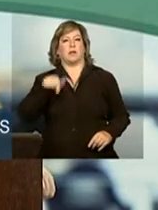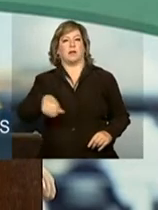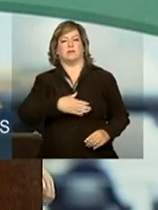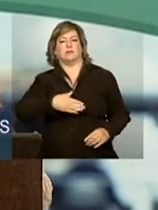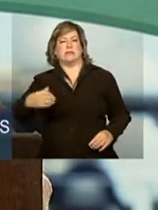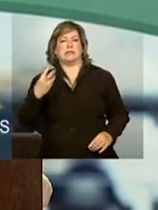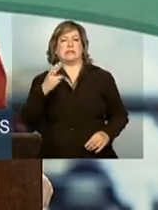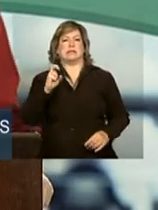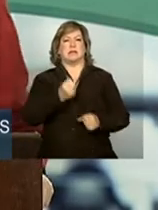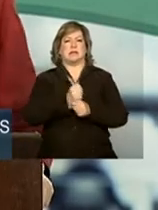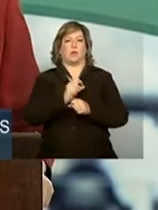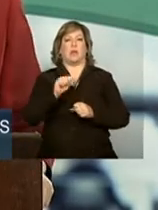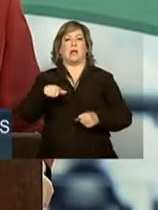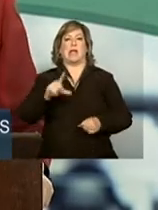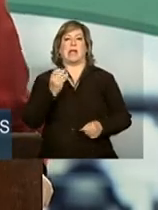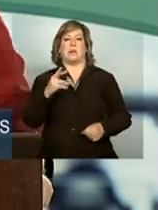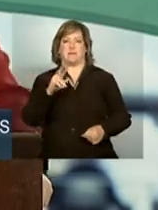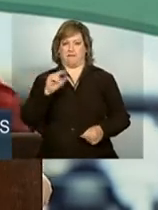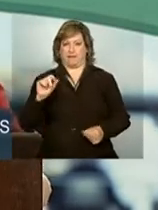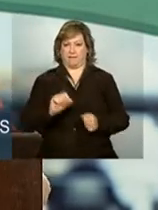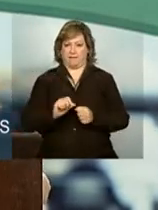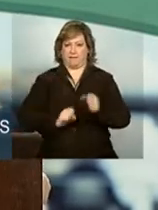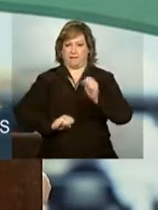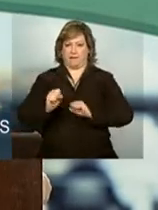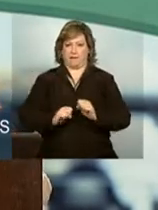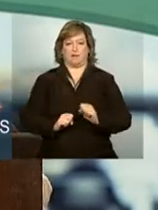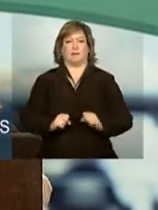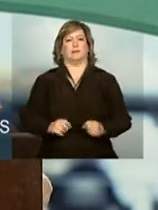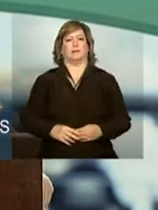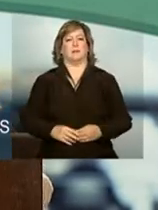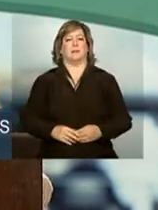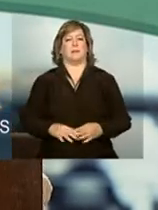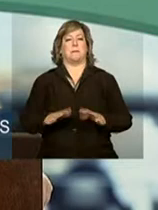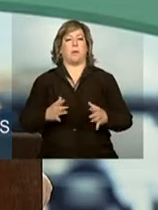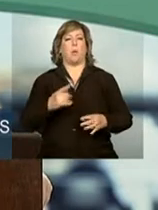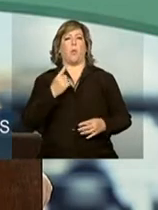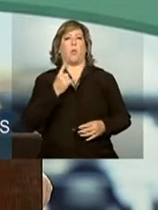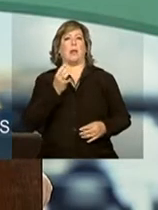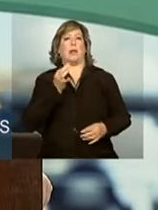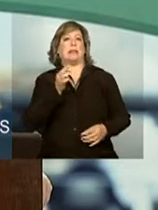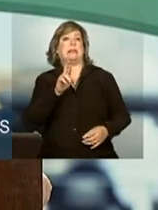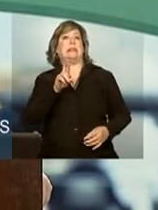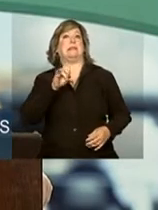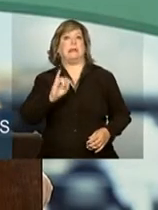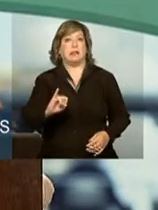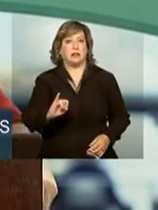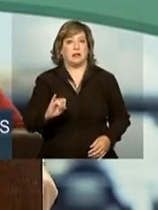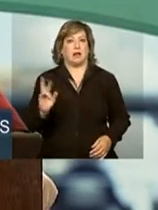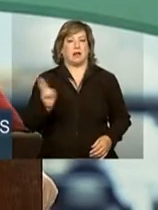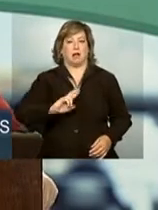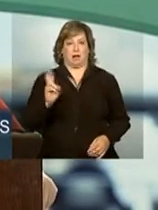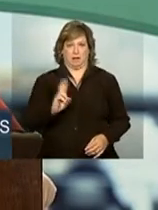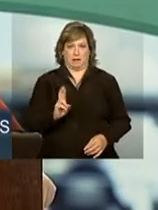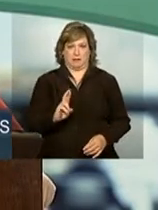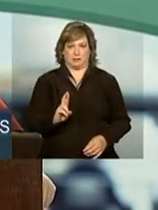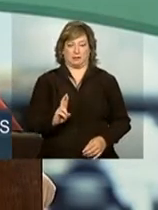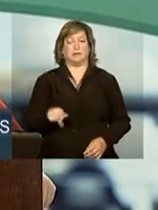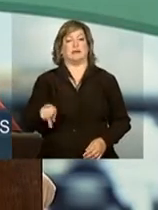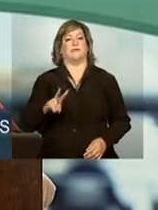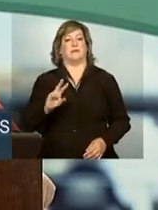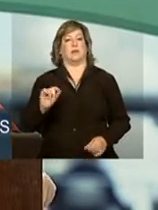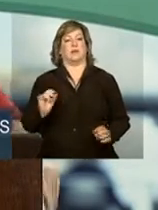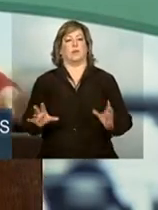anos. Em torno de 1 trilhão de reais é o que ficará para a